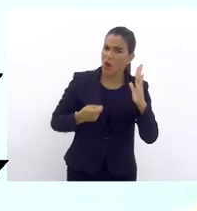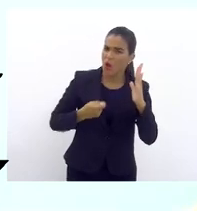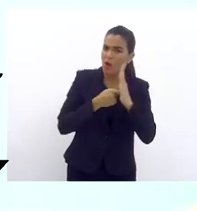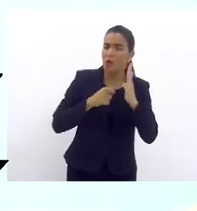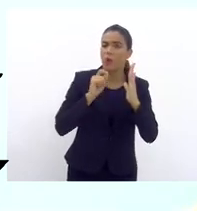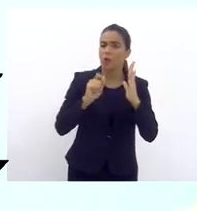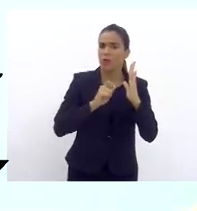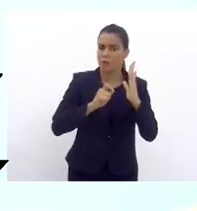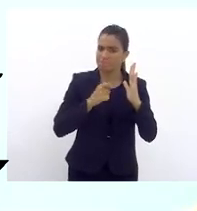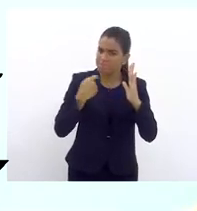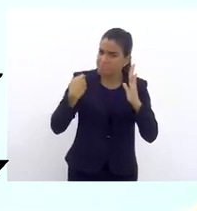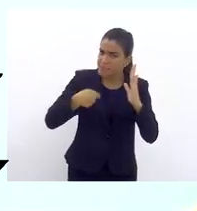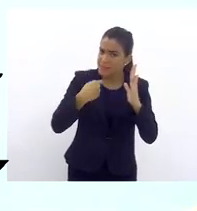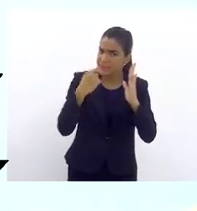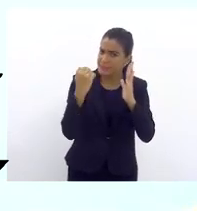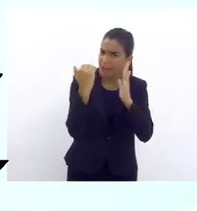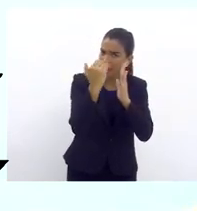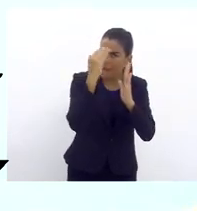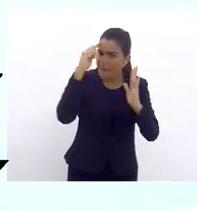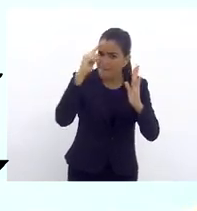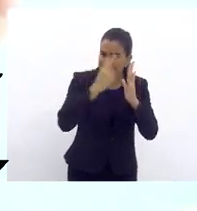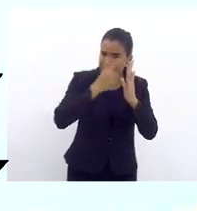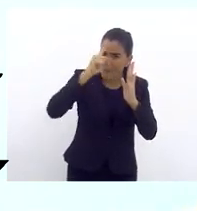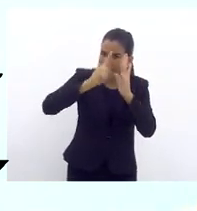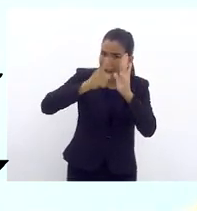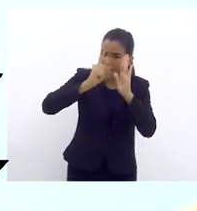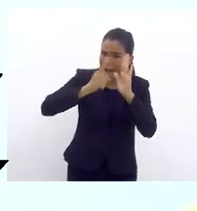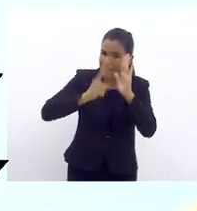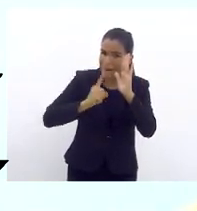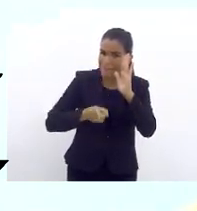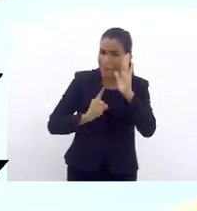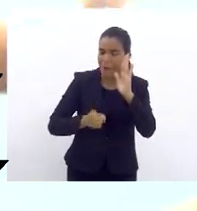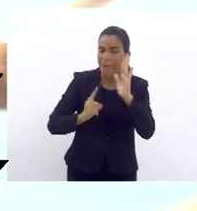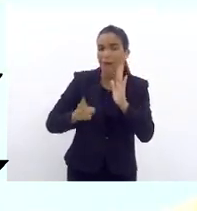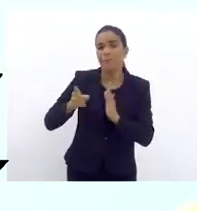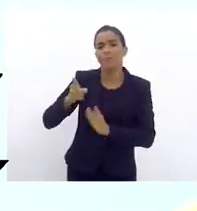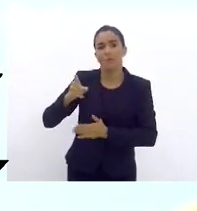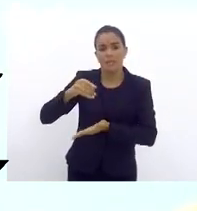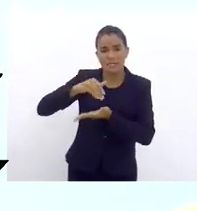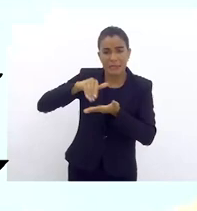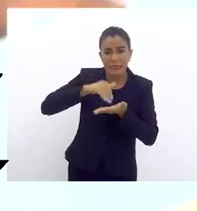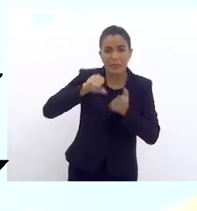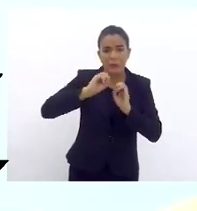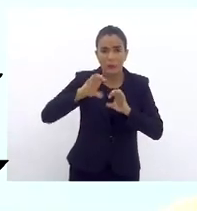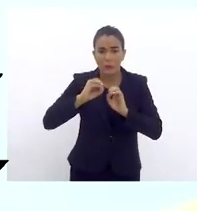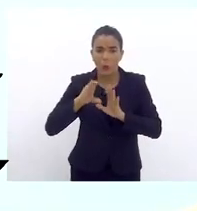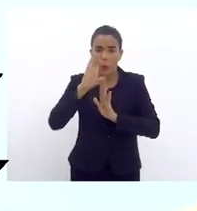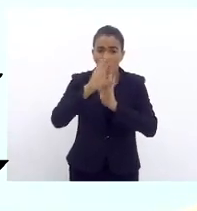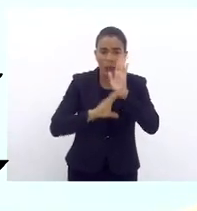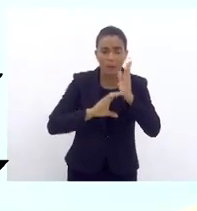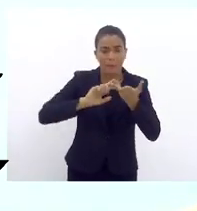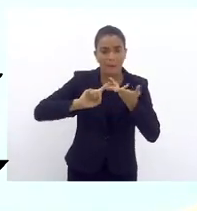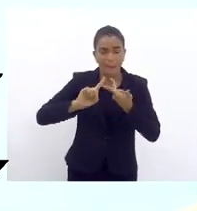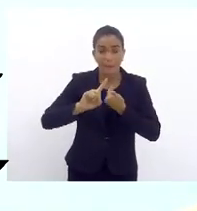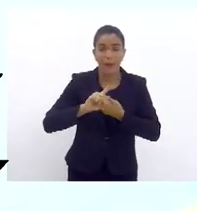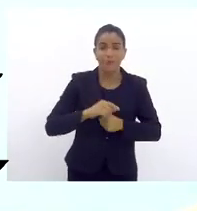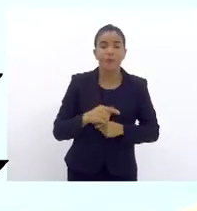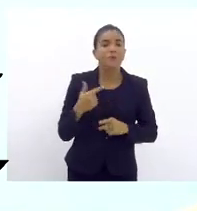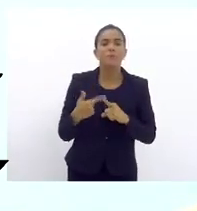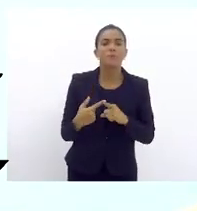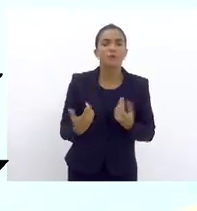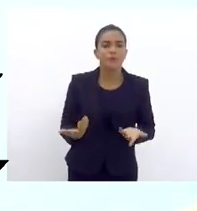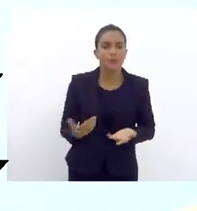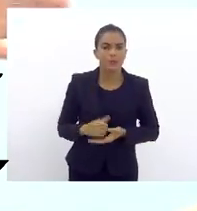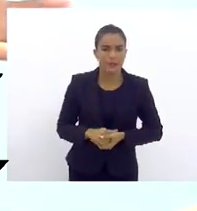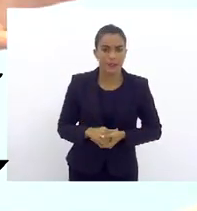tem que fazer dessa forma ouvindo o Conselho Estadual de Educação a contar as questões no currículo aqui ali ia colar porque